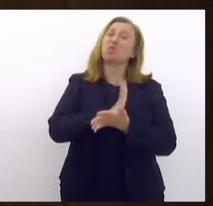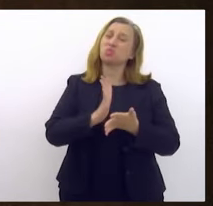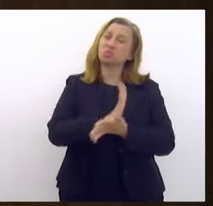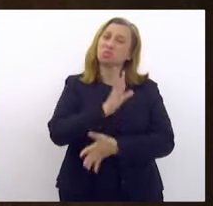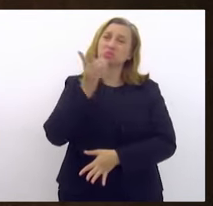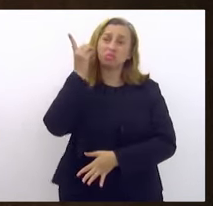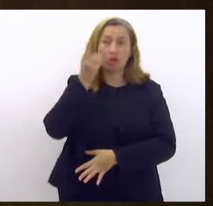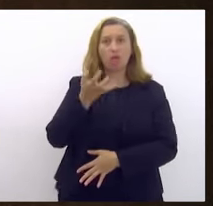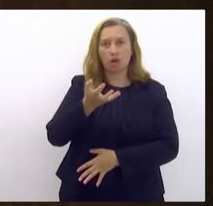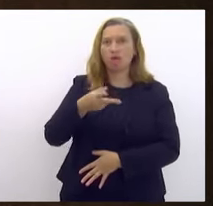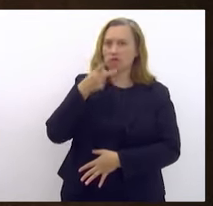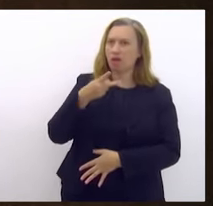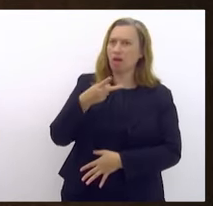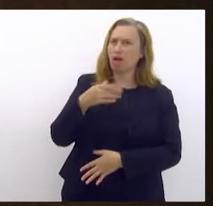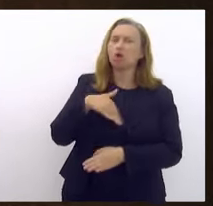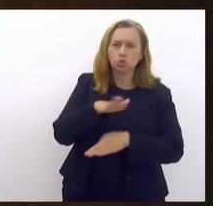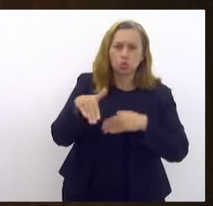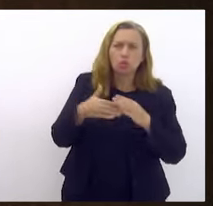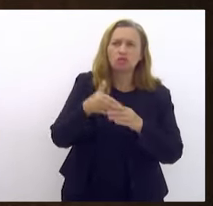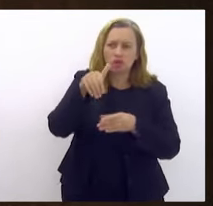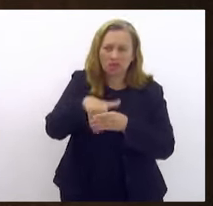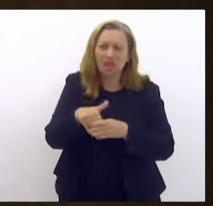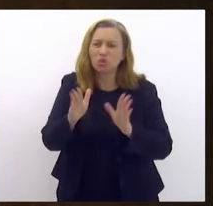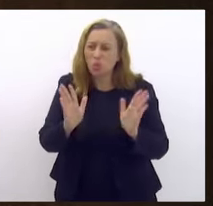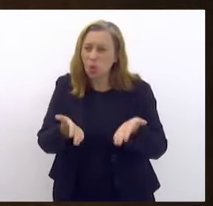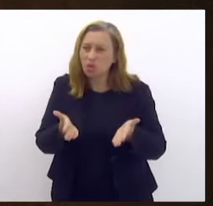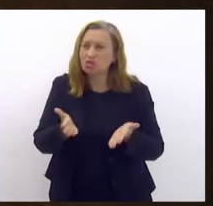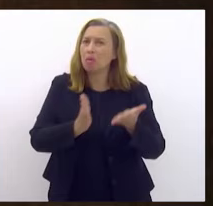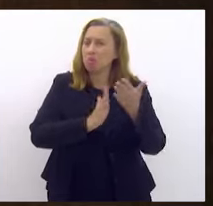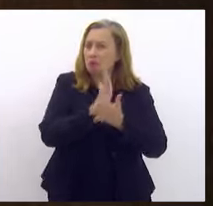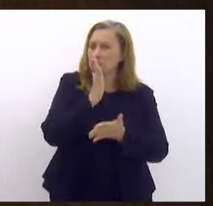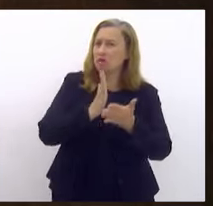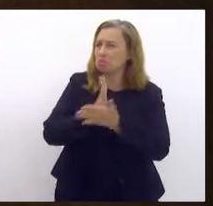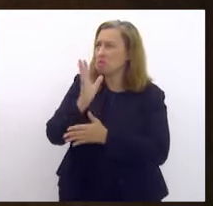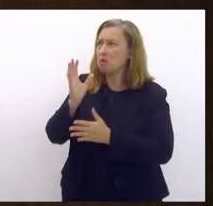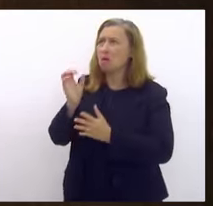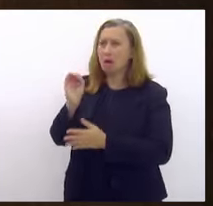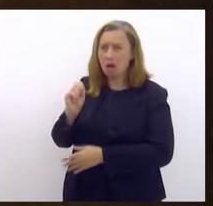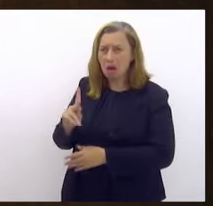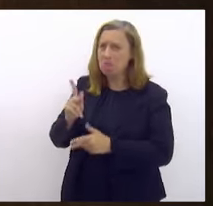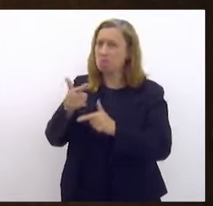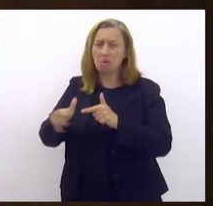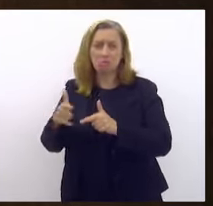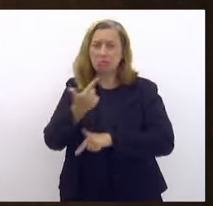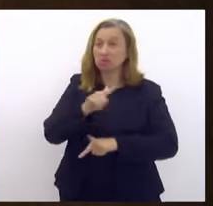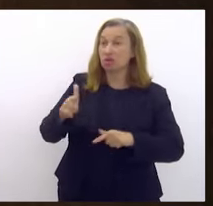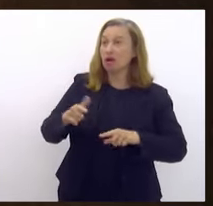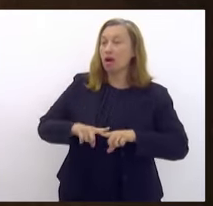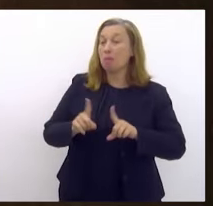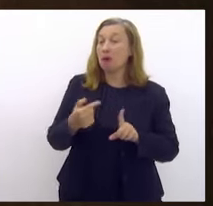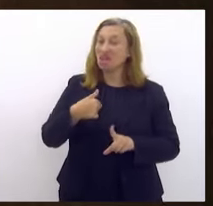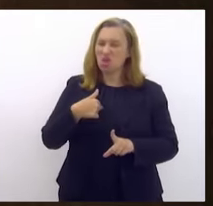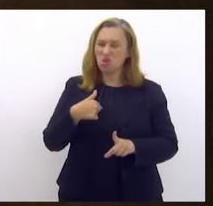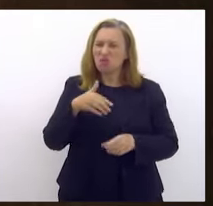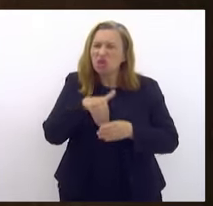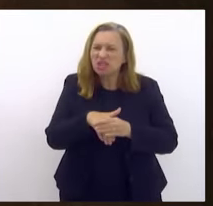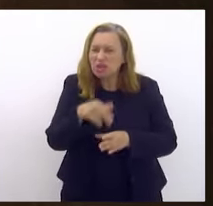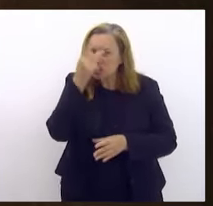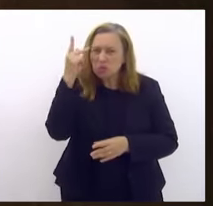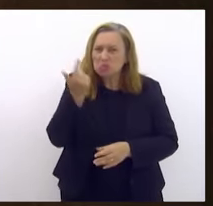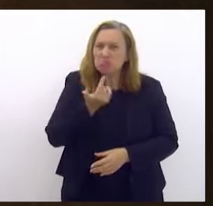Quero logo dizer que todos que vão ser votados hoje vão votar favorável, não tem problema, mas vou votar em pessoas que eu não